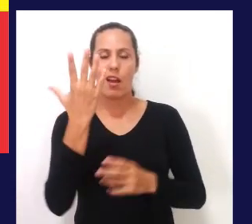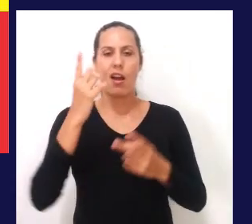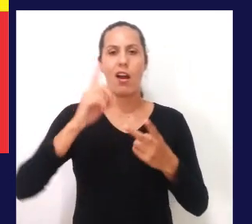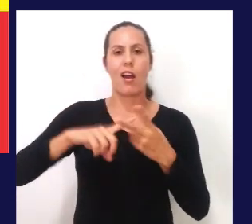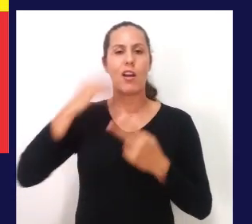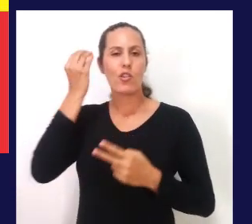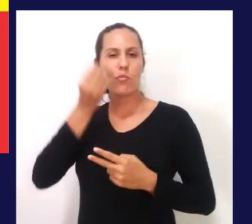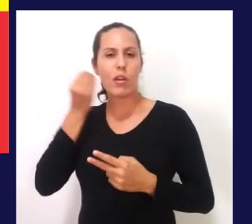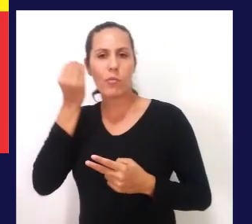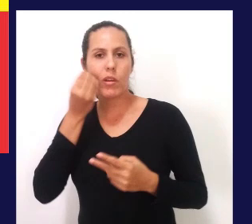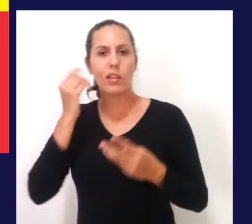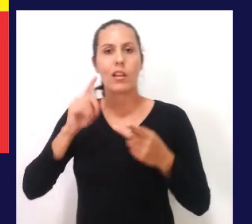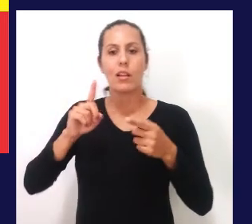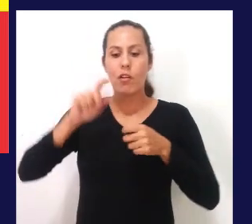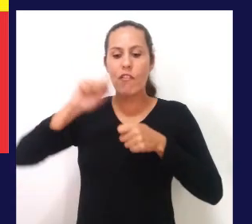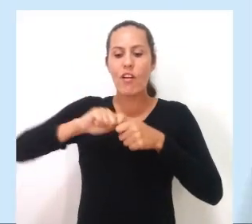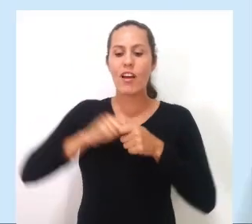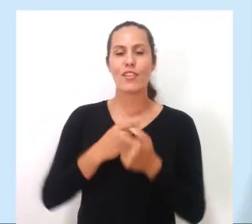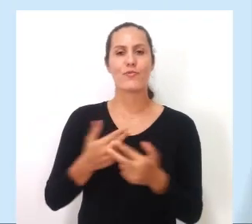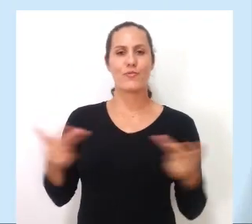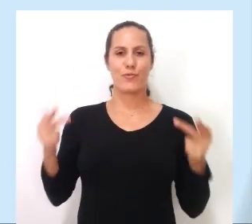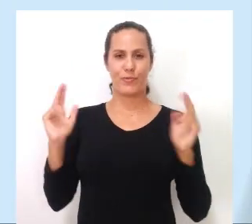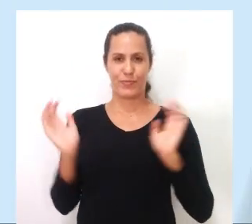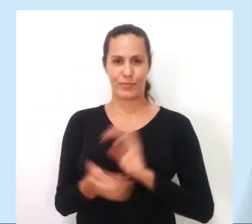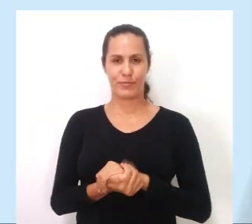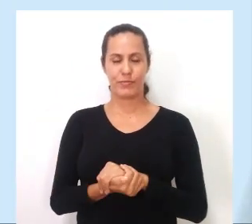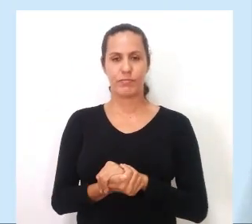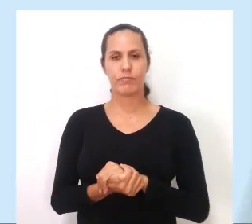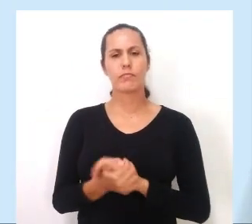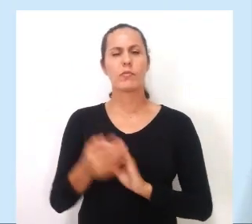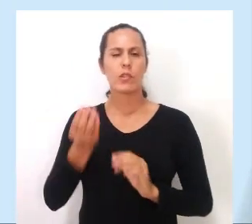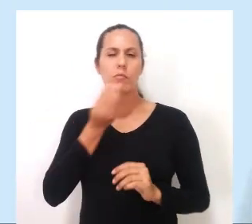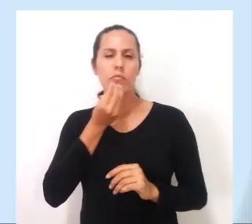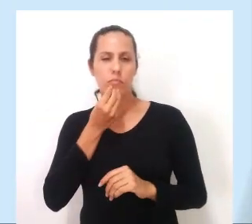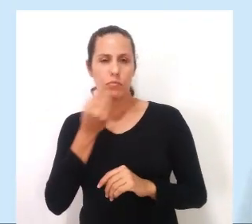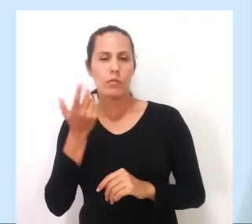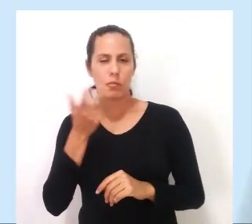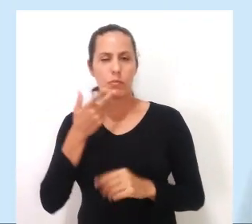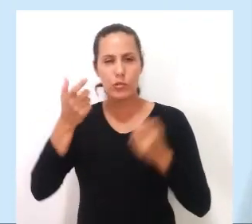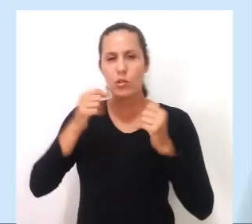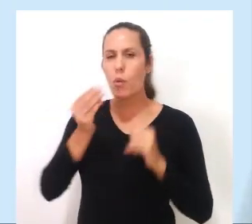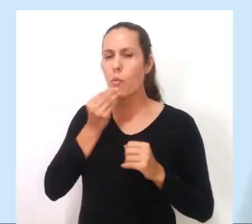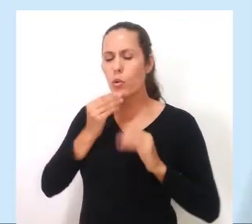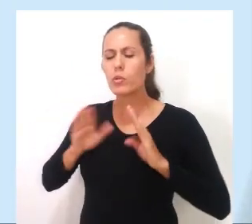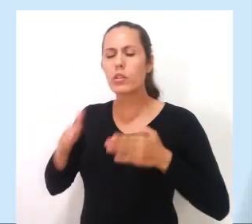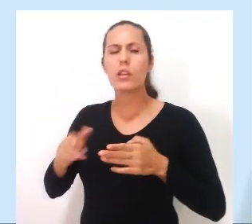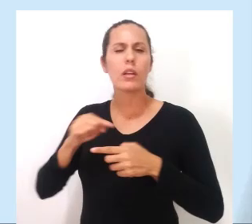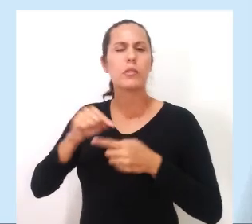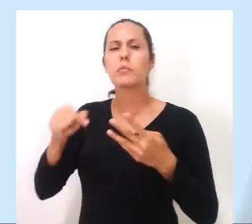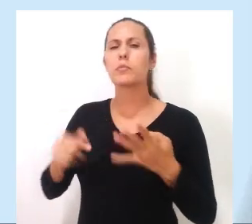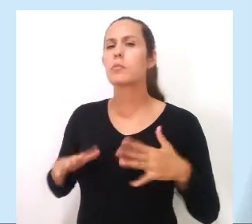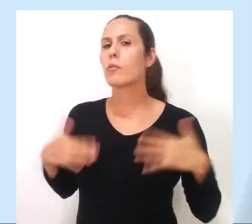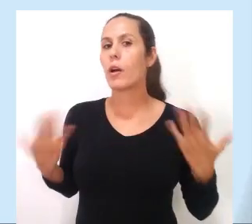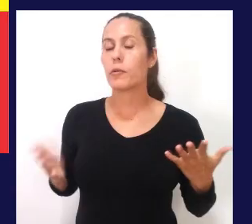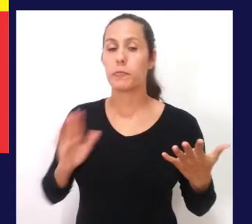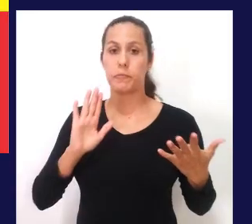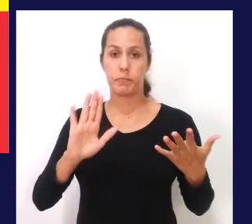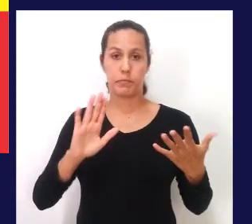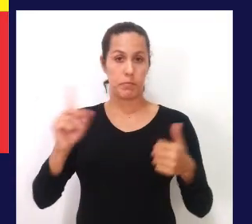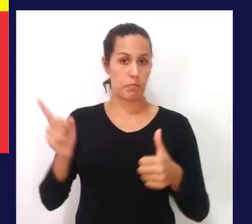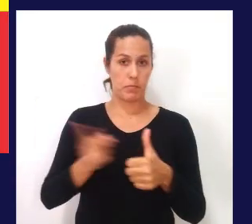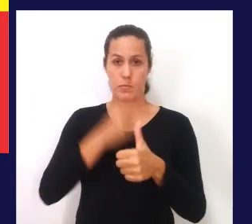e também de produzir. Vamos falar agora sobre as oportunidades que a adolescência ela